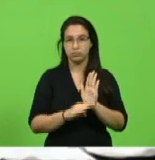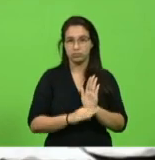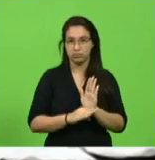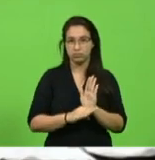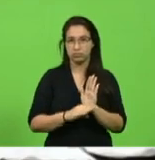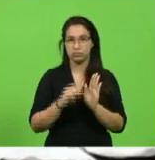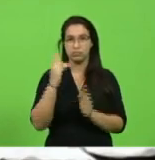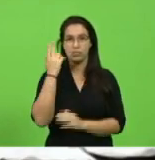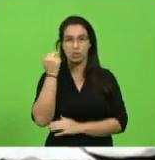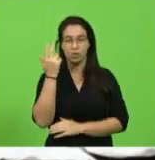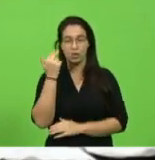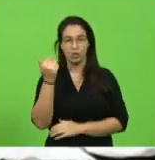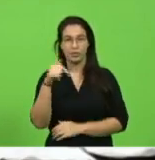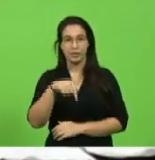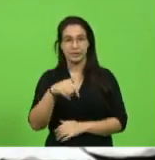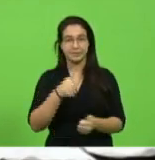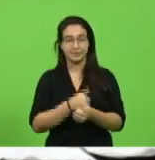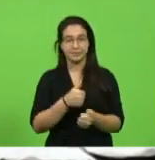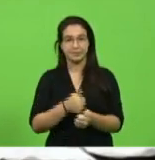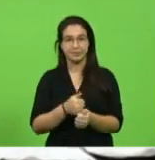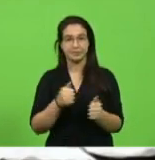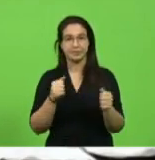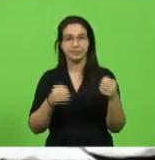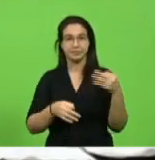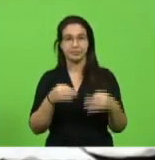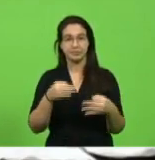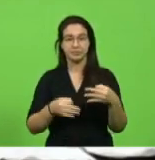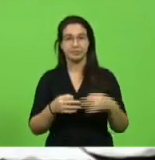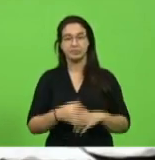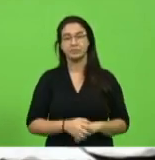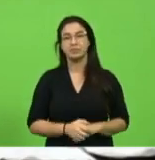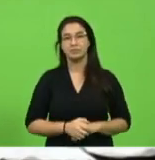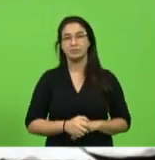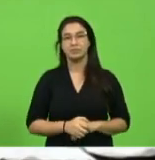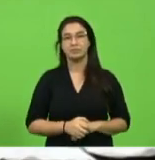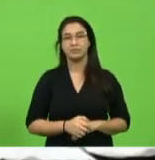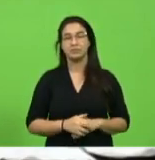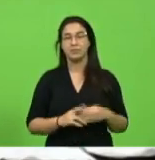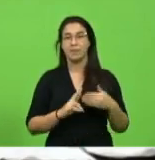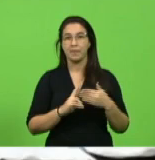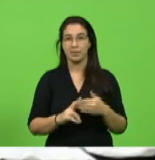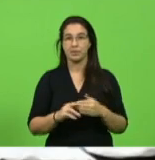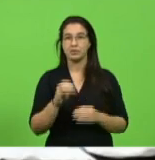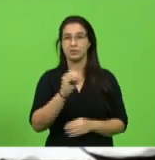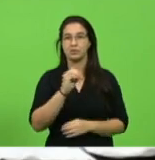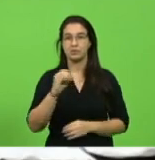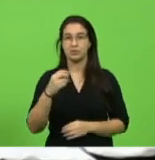normativa do nosso tribunal. Nos termos da representação número